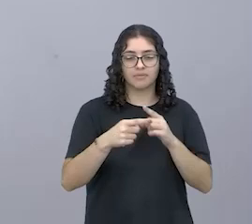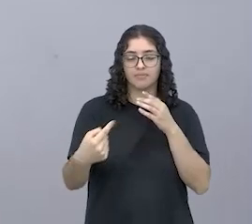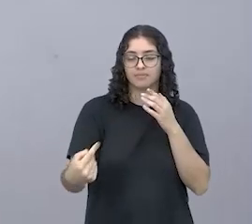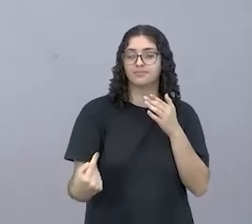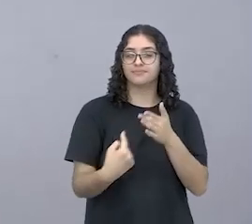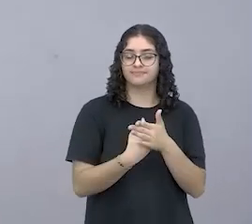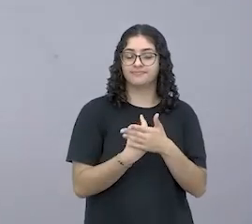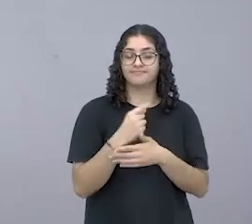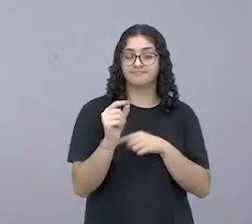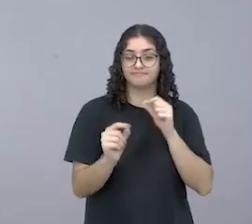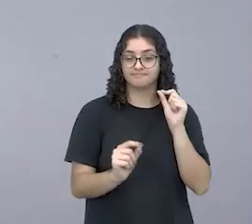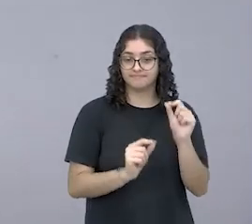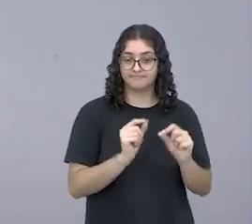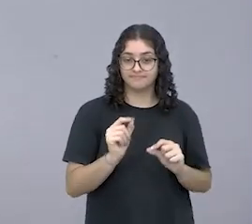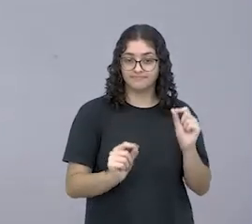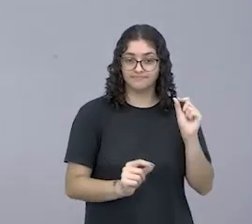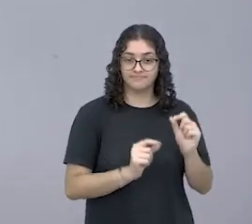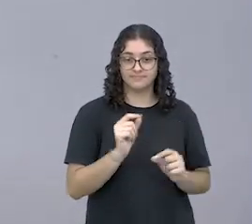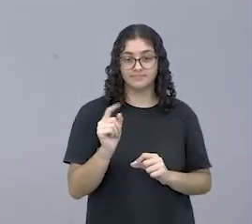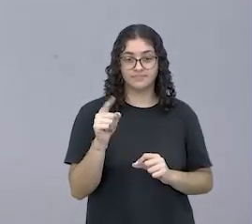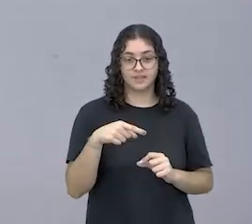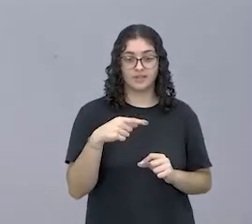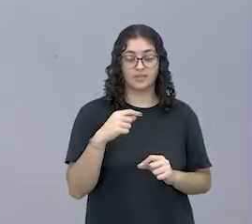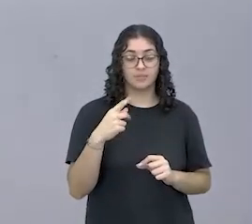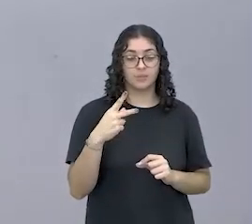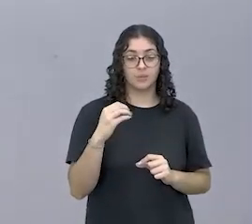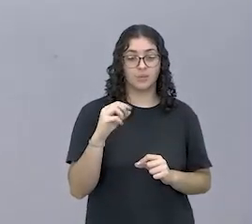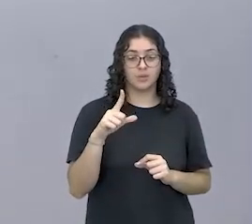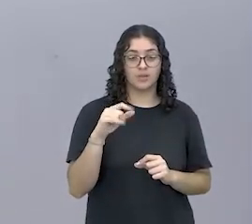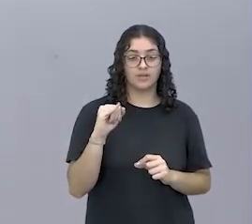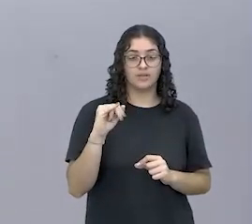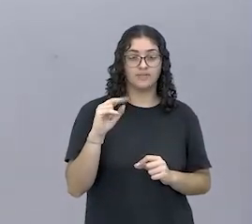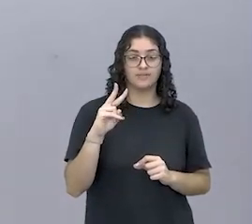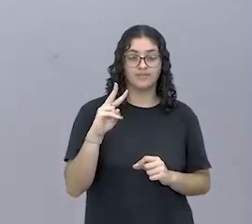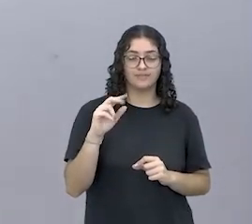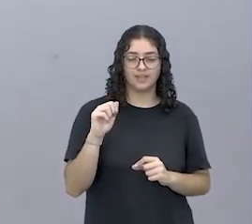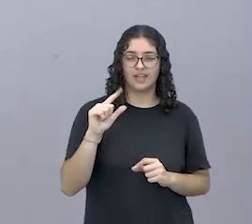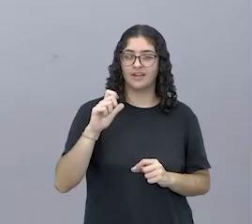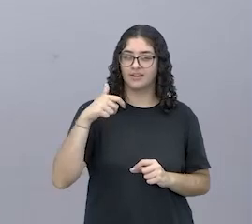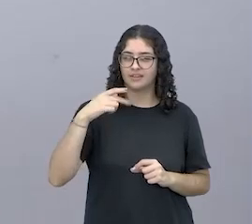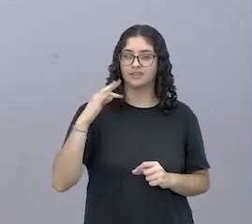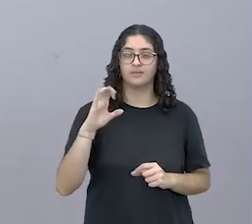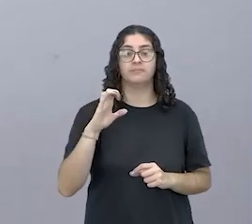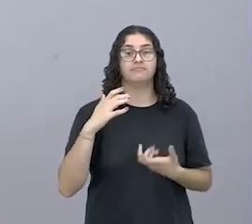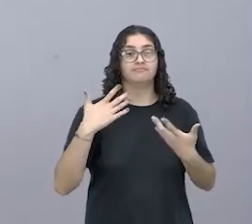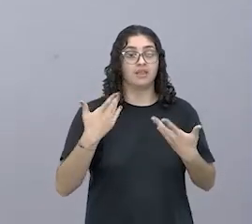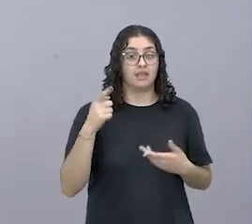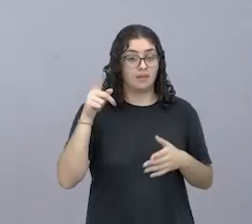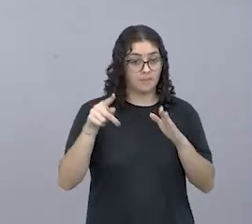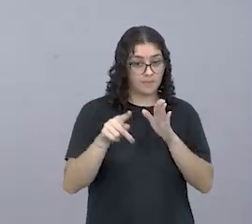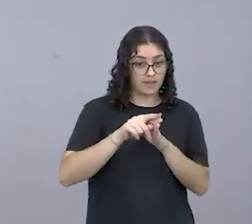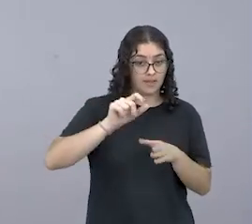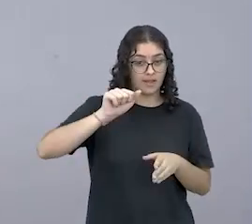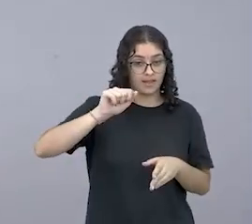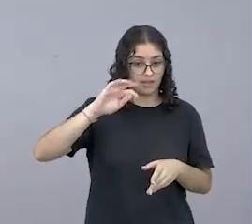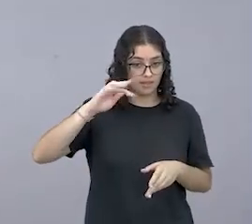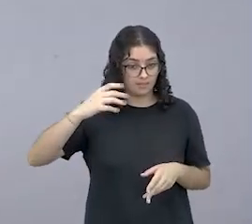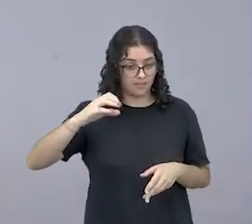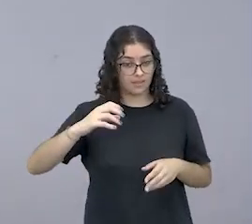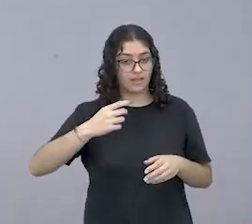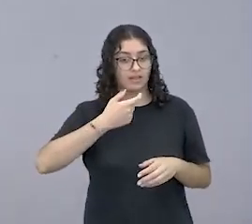aqui, que é do polivalente, né? Sim. Essas ATPCs de língua